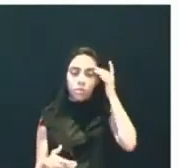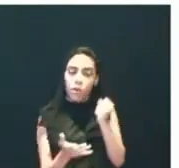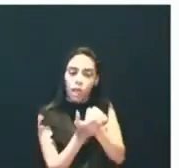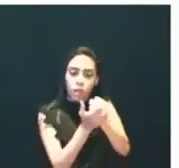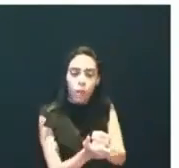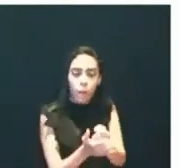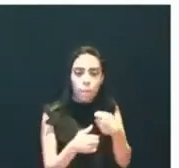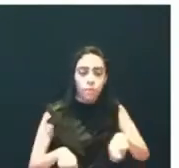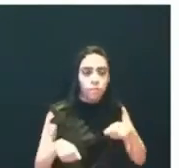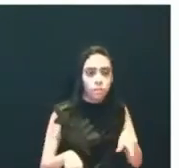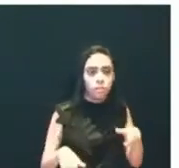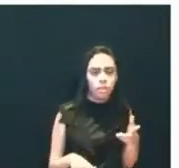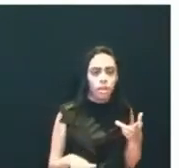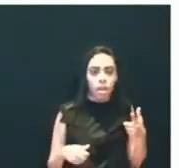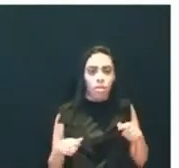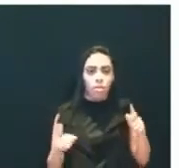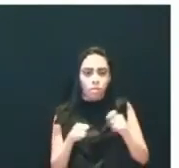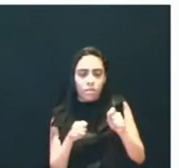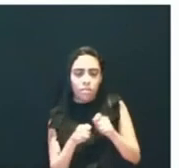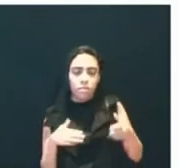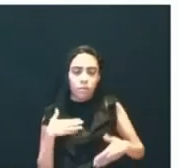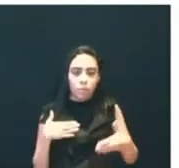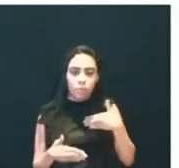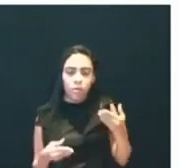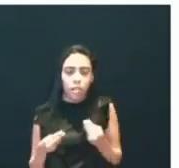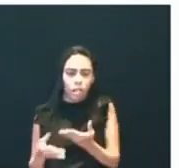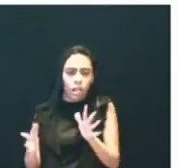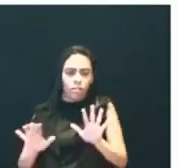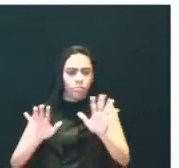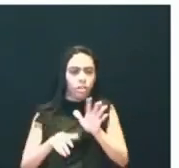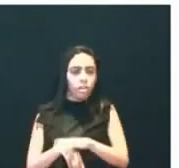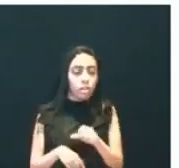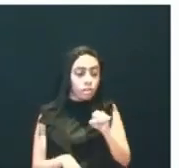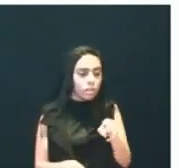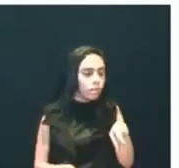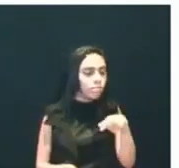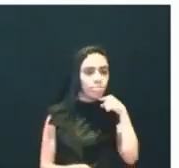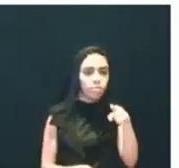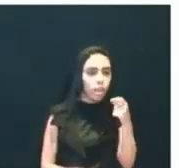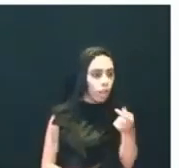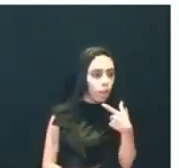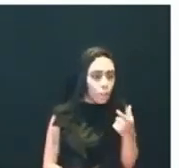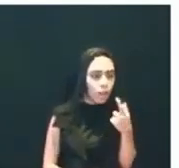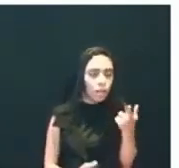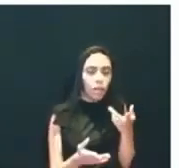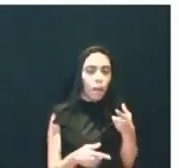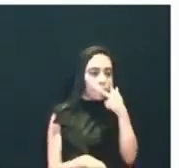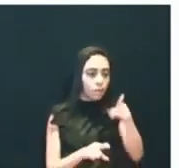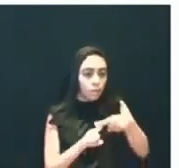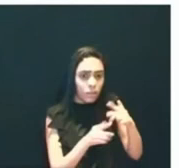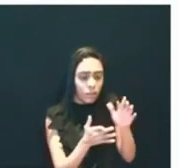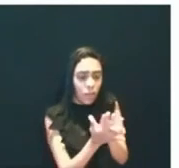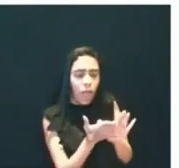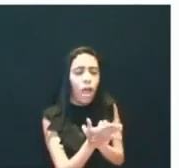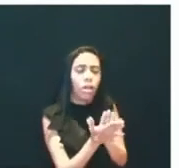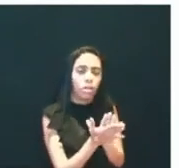daquela necessidade do transplante. Então, hoje em dia, um paciente que não responde ao imatinib, que não responde ao dasatinib, ao nilotinib,